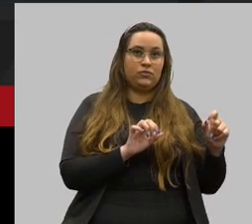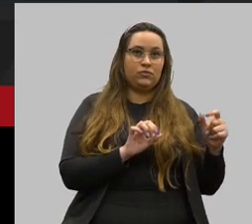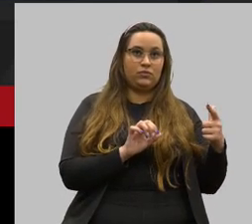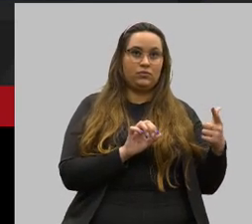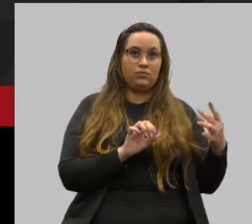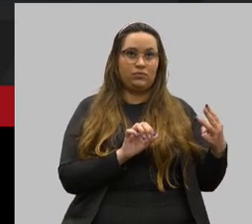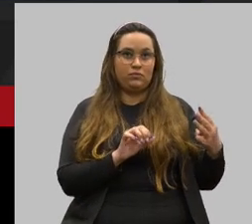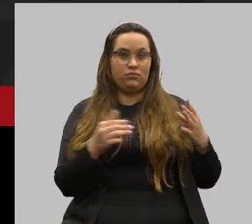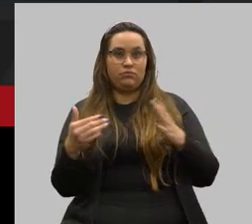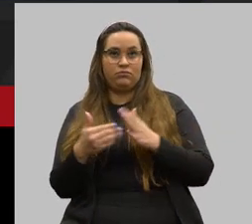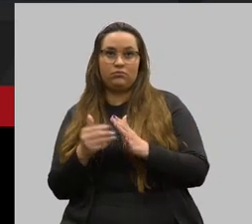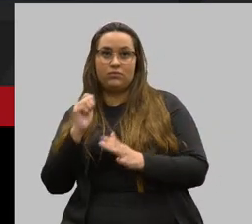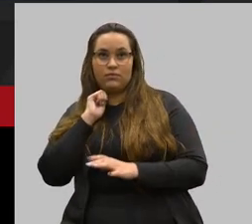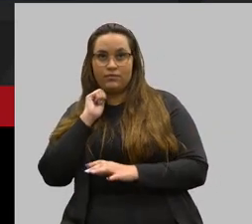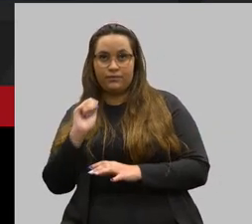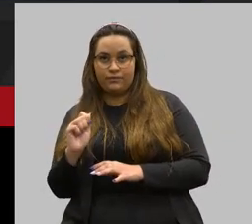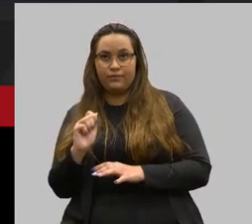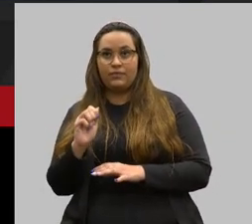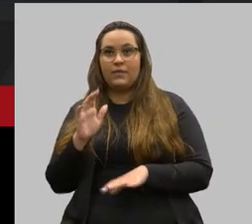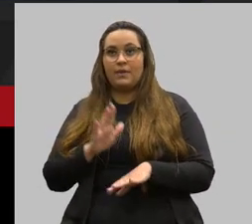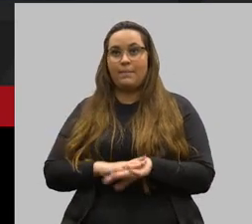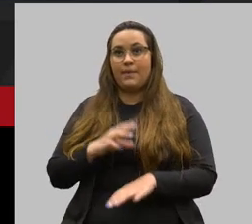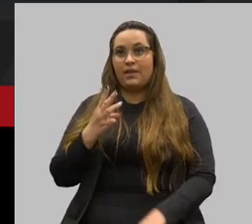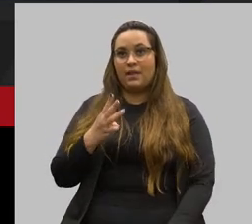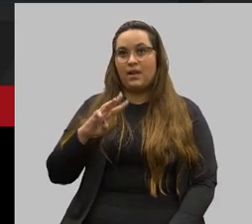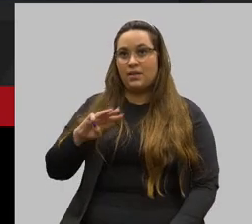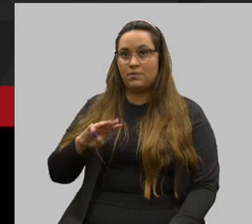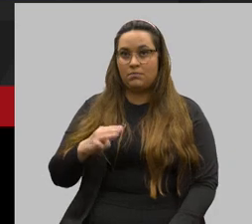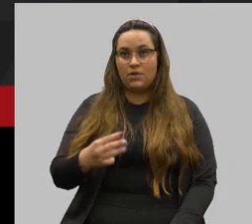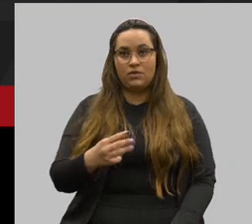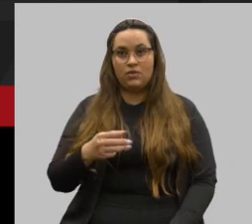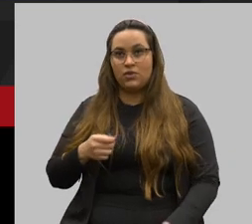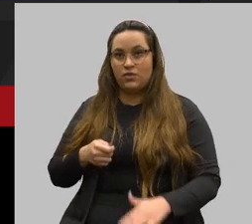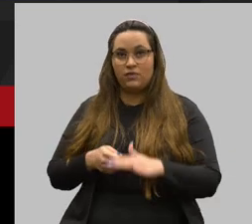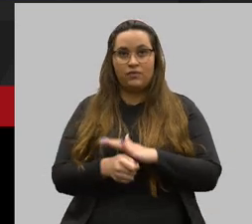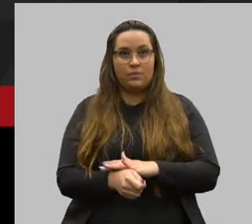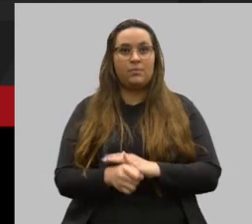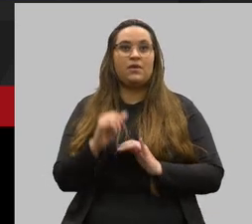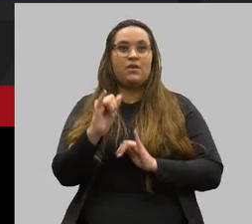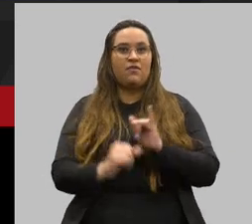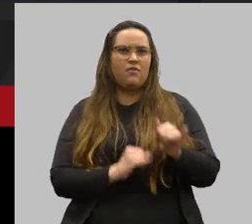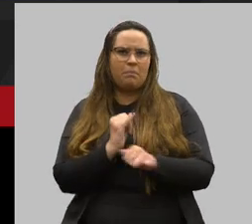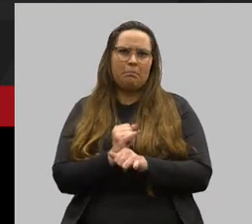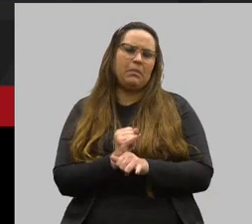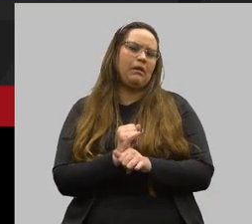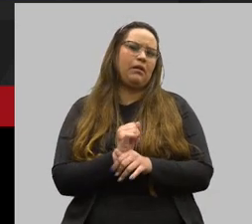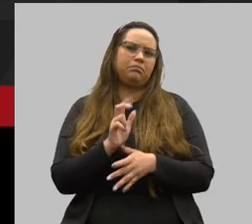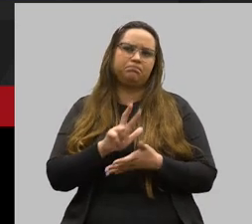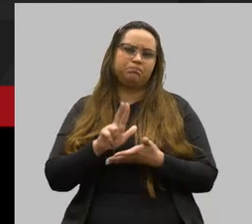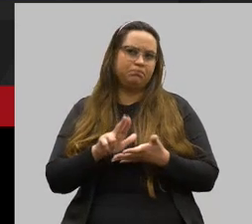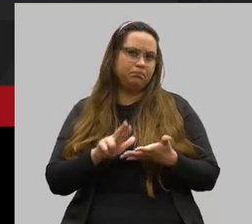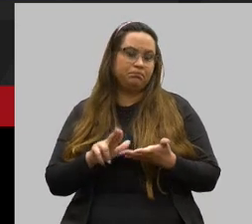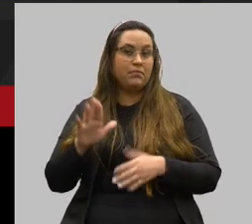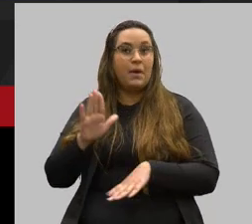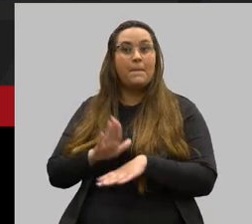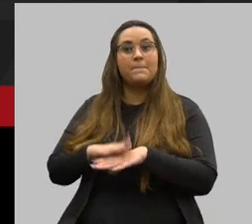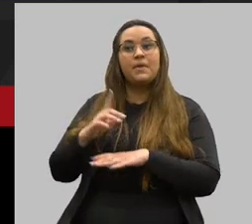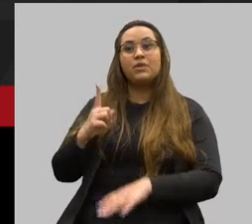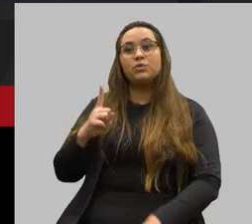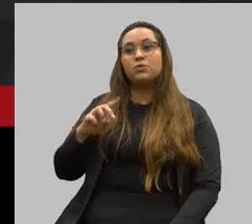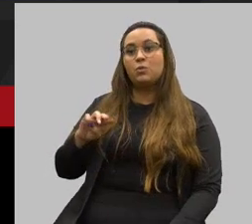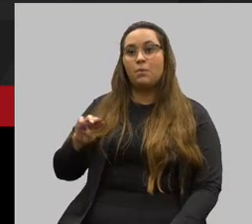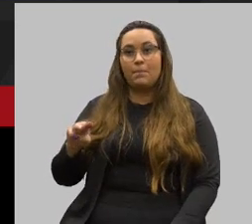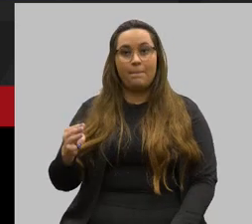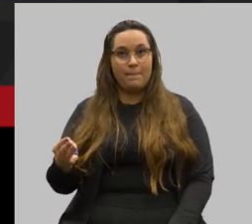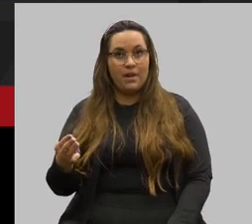de 2024 nós tivemos mais de 3 milhões investidos em itens de informática e mais de 1 milhão e quase